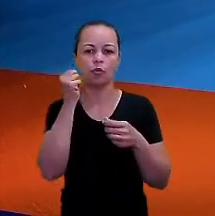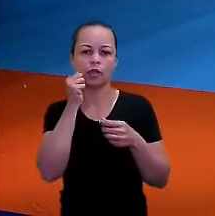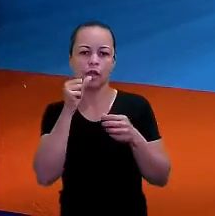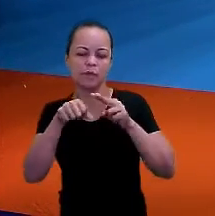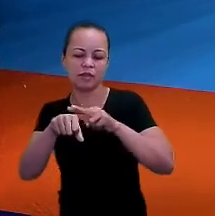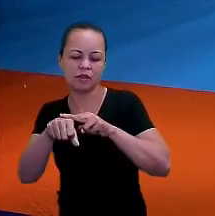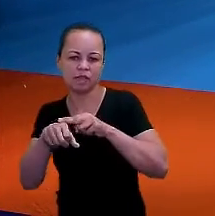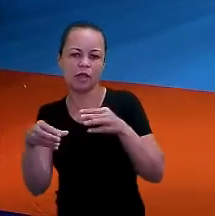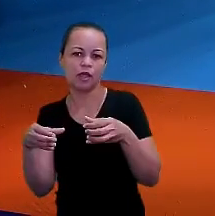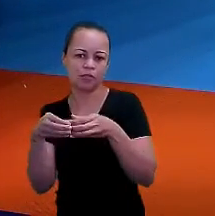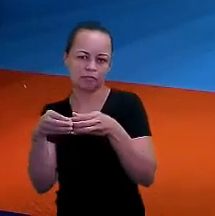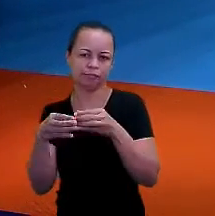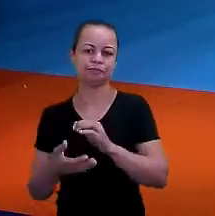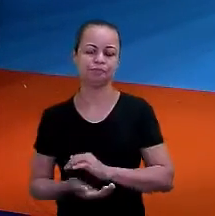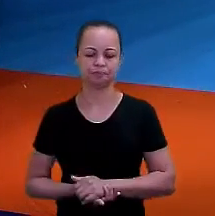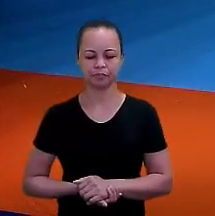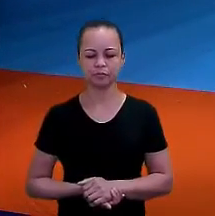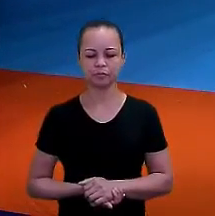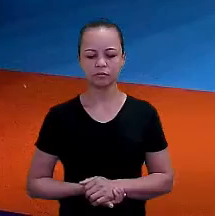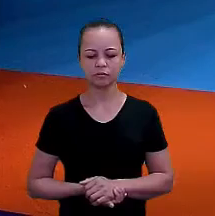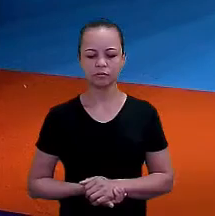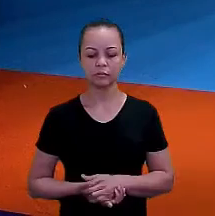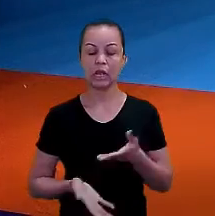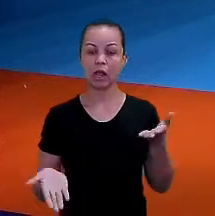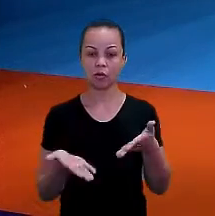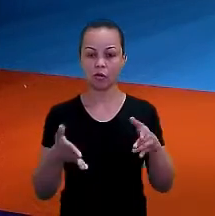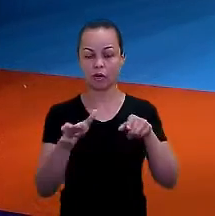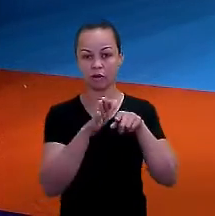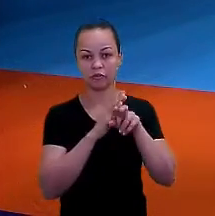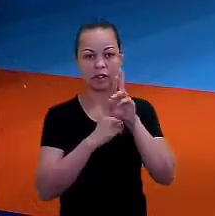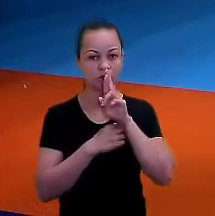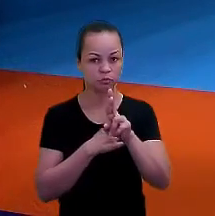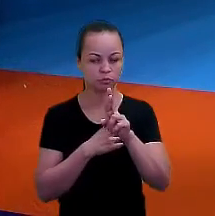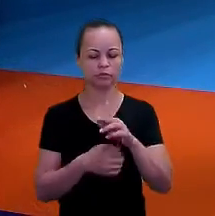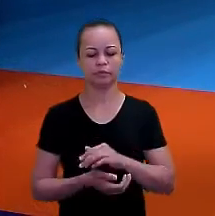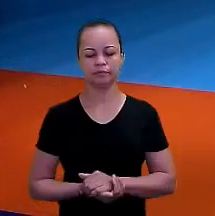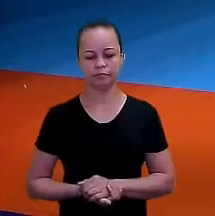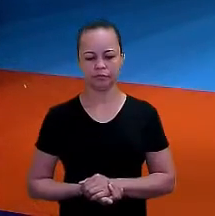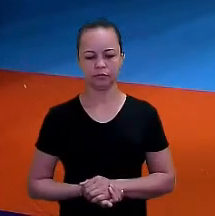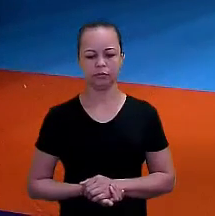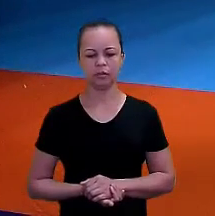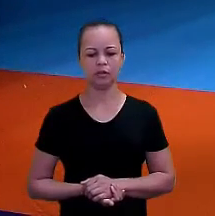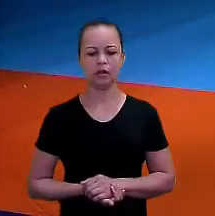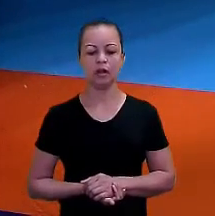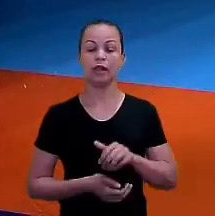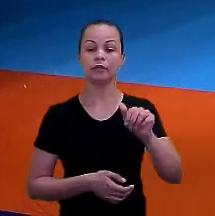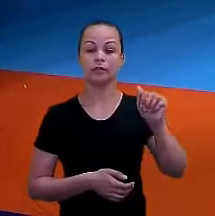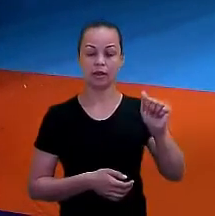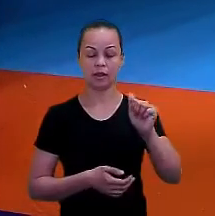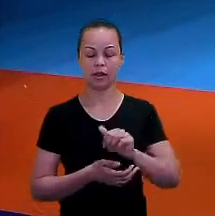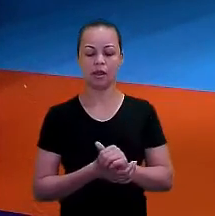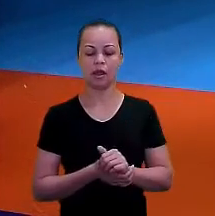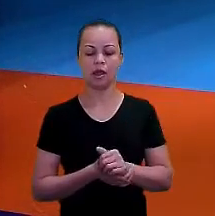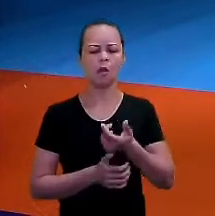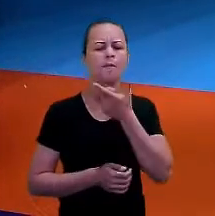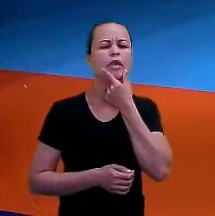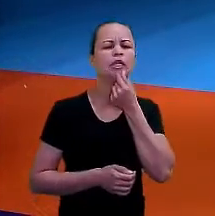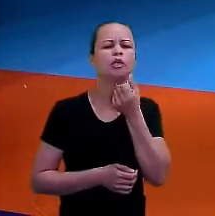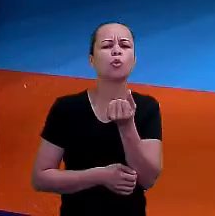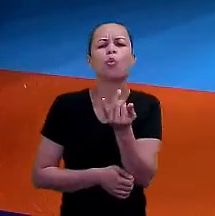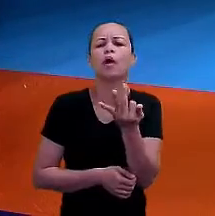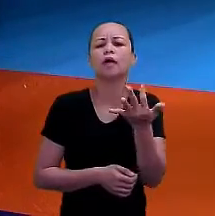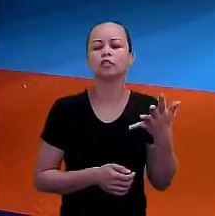as perguntas agora. Quantos meninos votaram em esporte? Então, eu vou lá aqui,